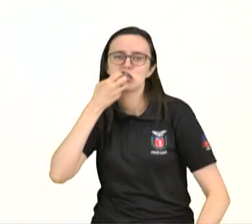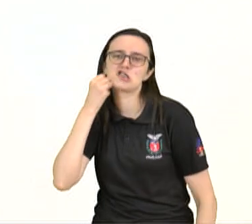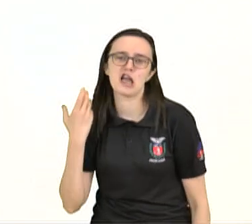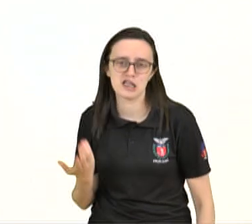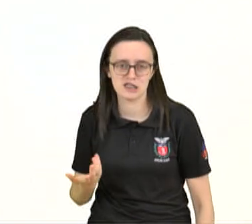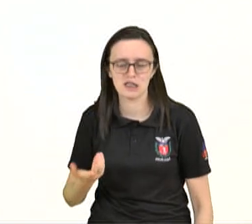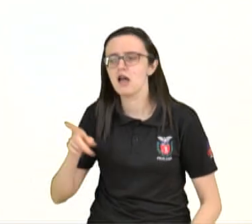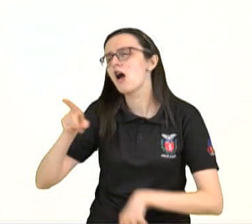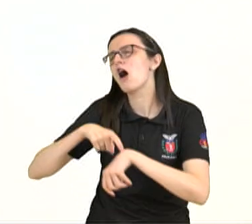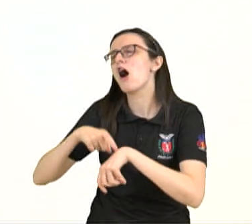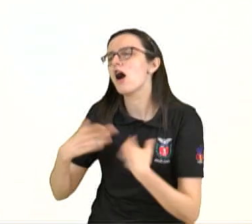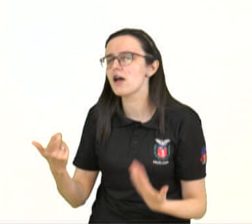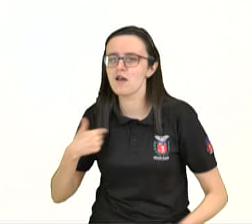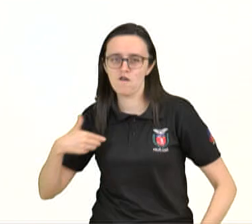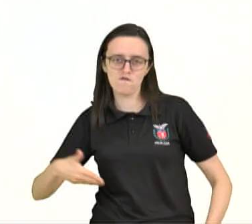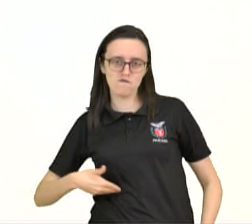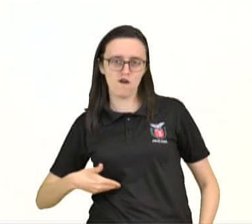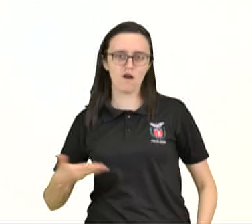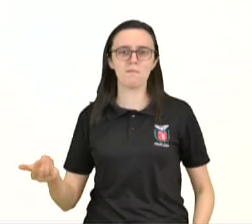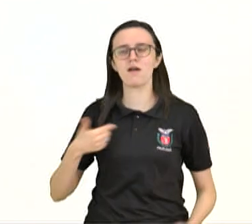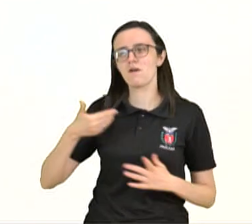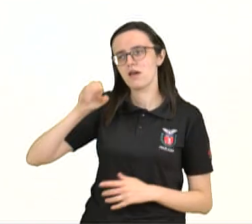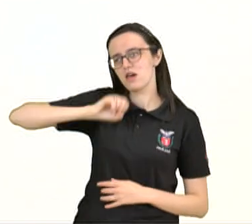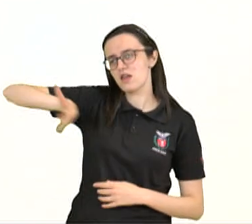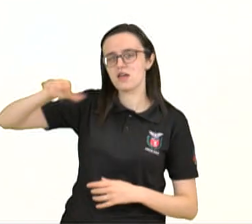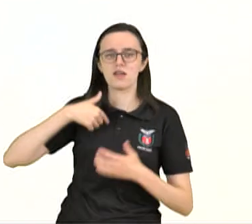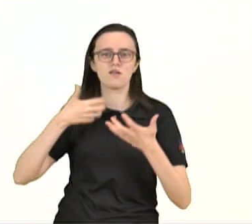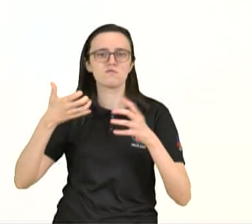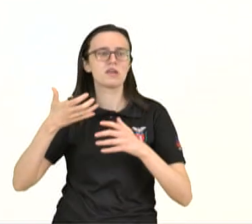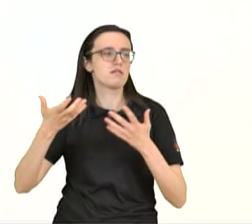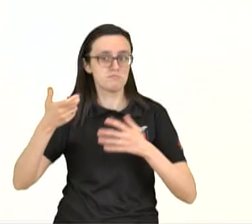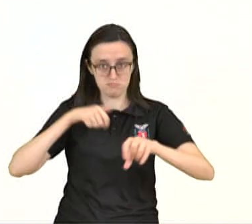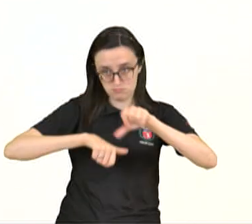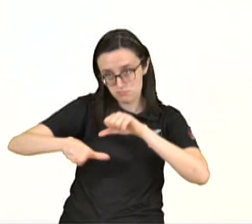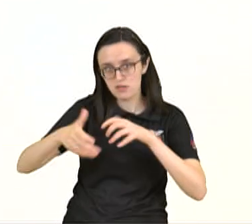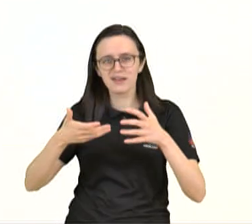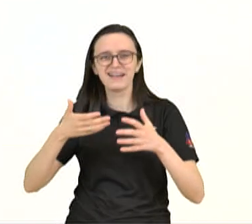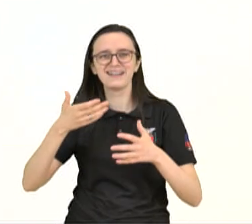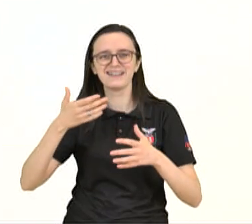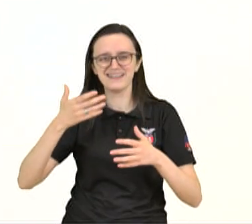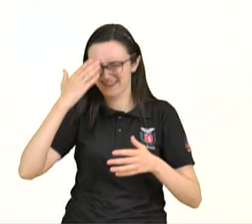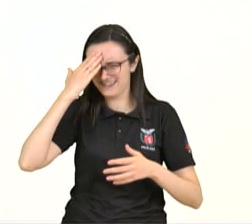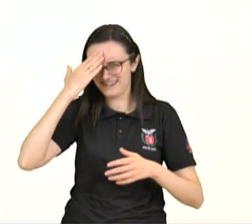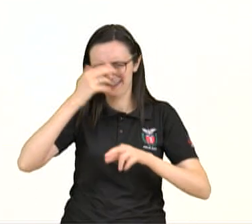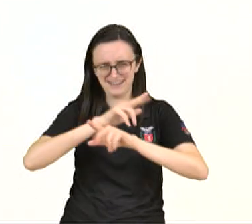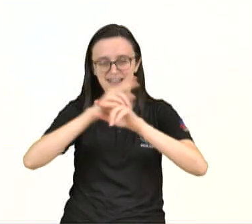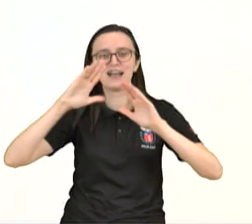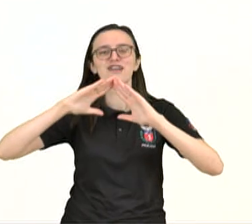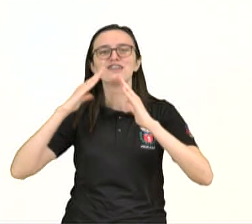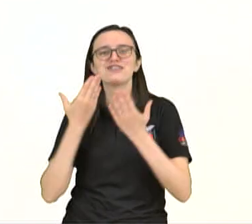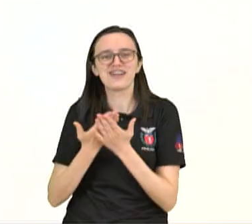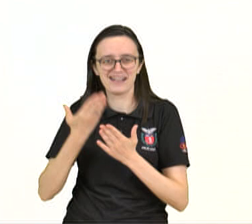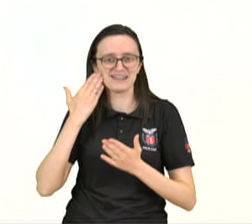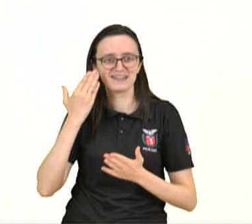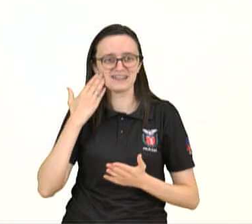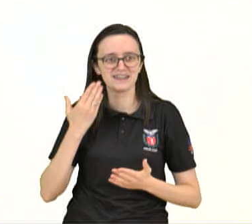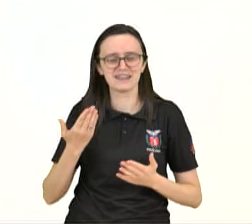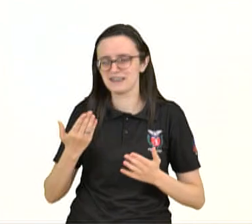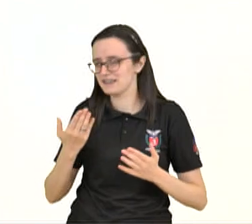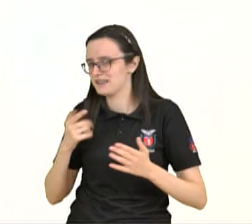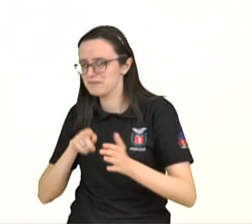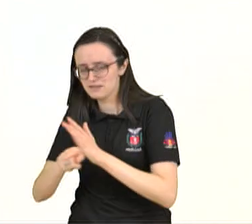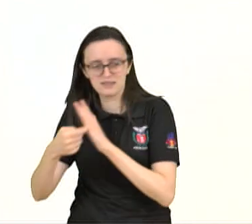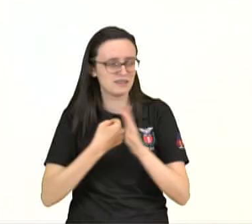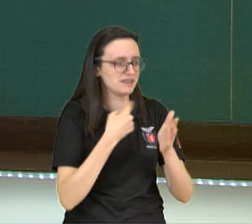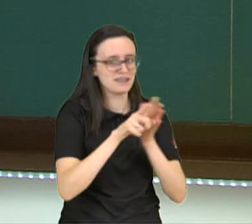são? Estou com fome, já quero ir, que horas acaba essa aula? Mais alguém assim? Quando está no colégio, fica só fazendo pergunta, já não